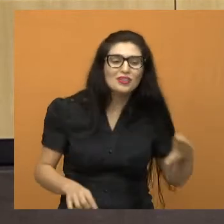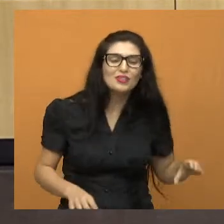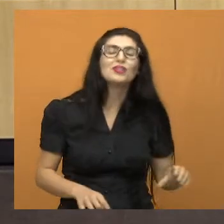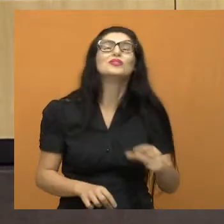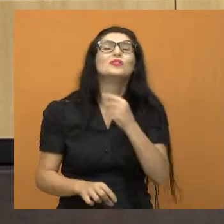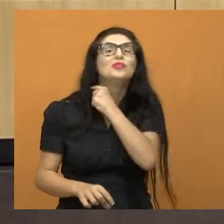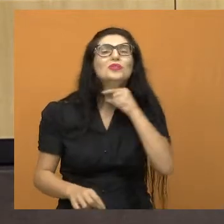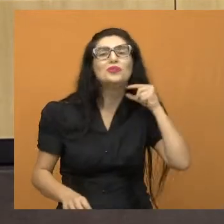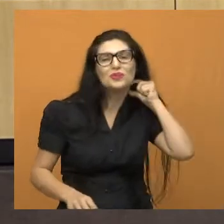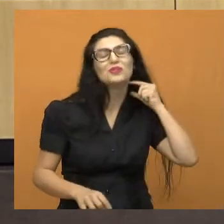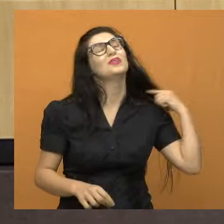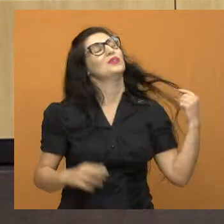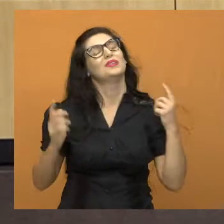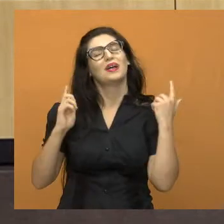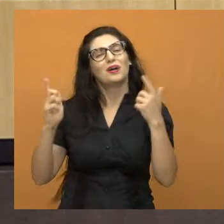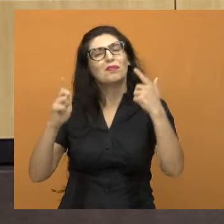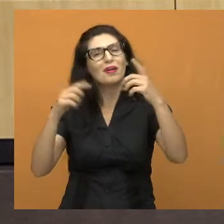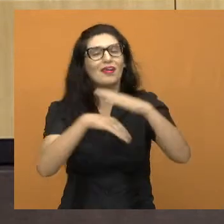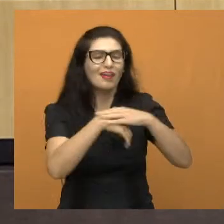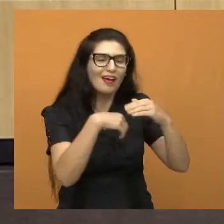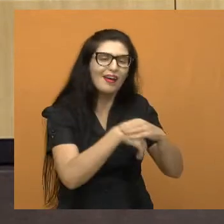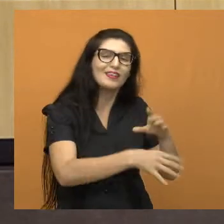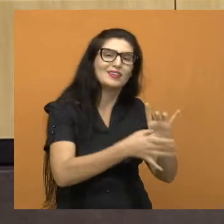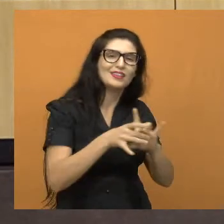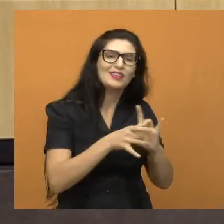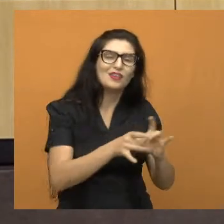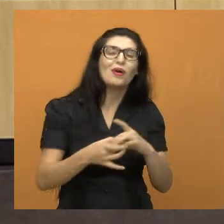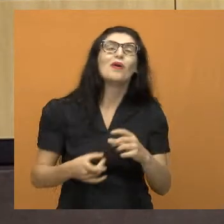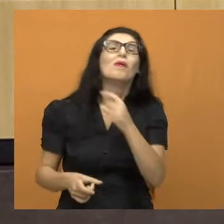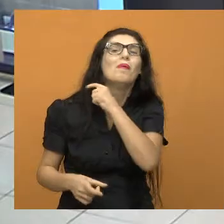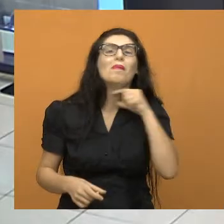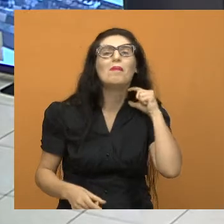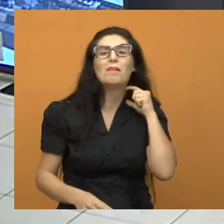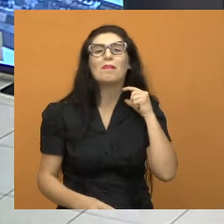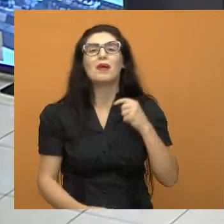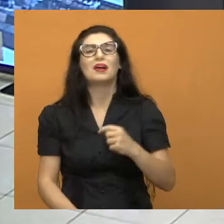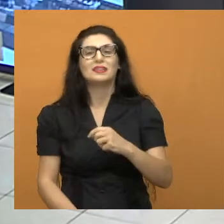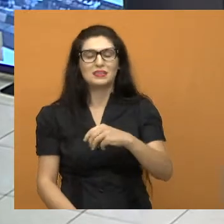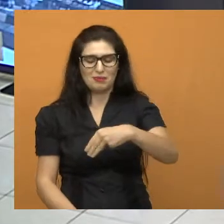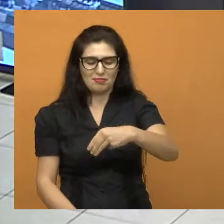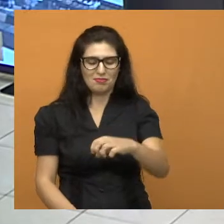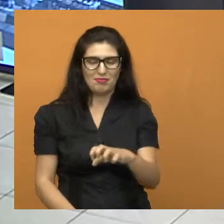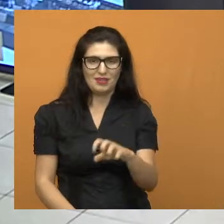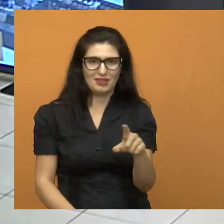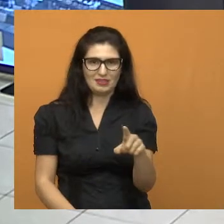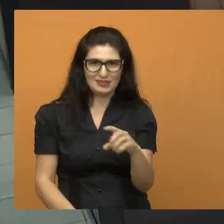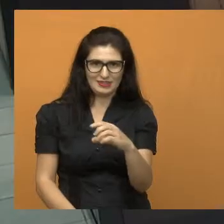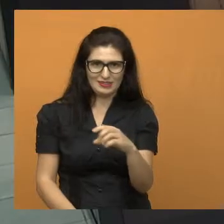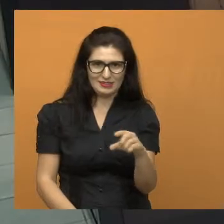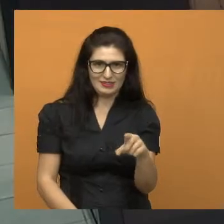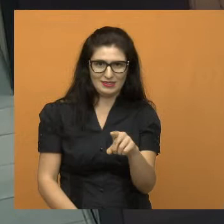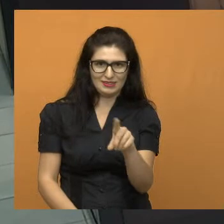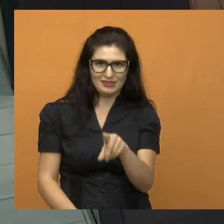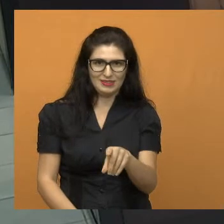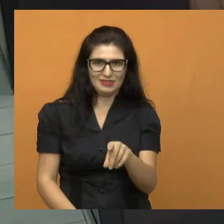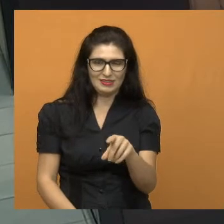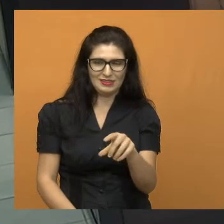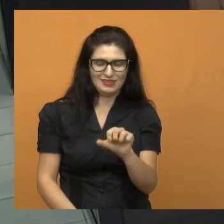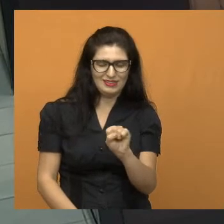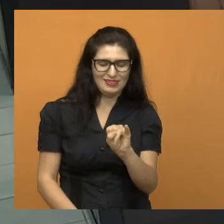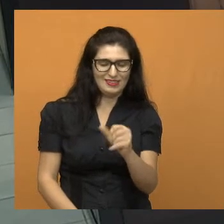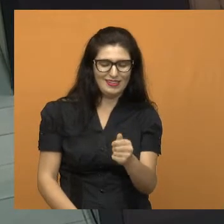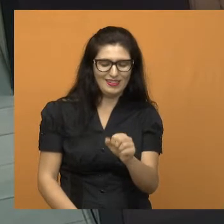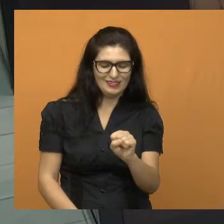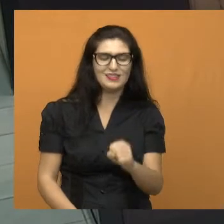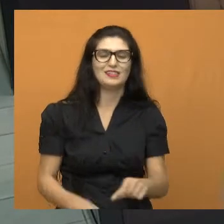campanha da fraternidade, Padre Messias, as crianças da escola, Nossa Senhora das